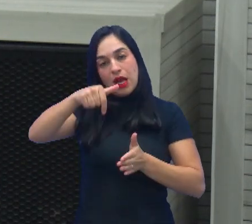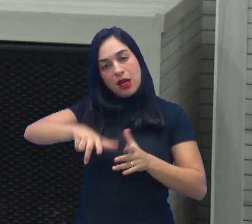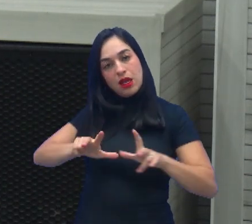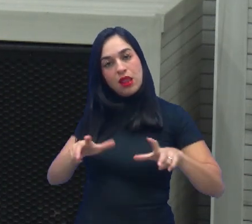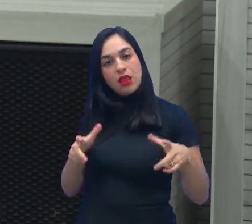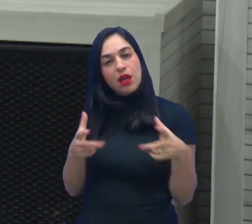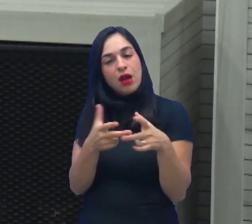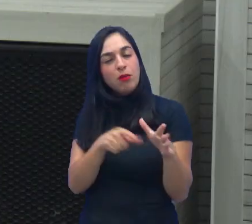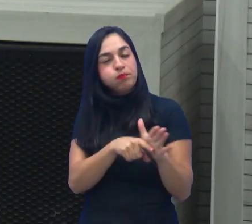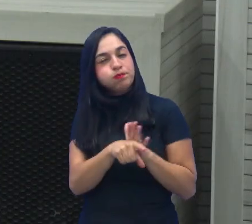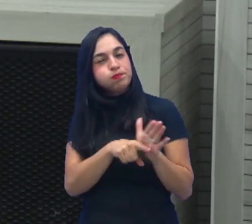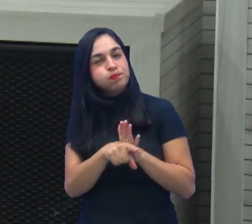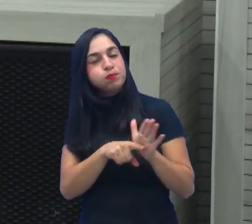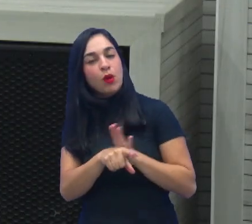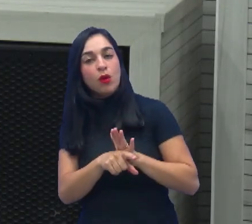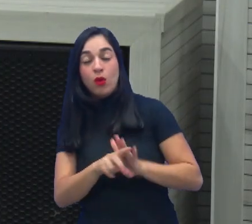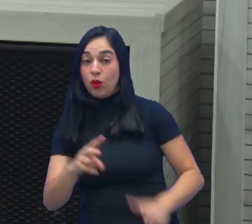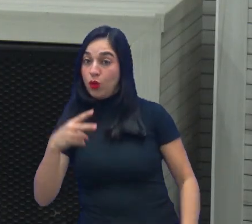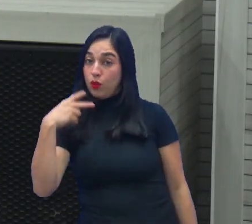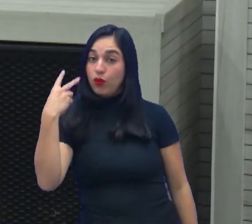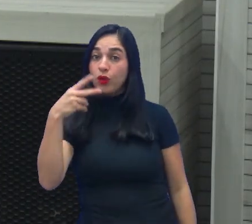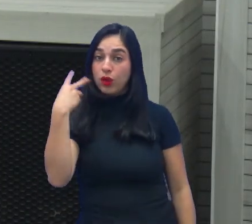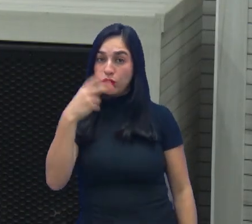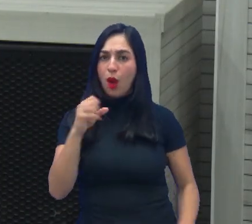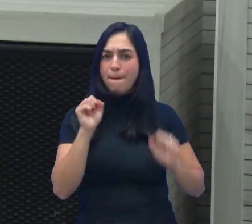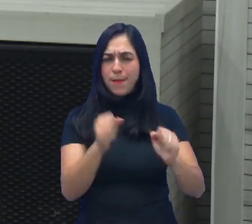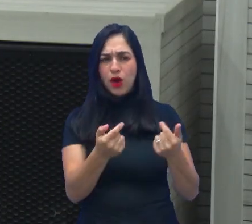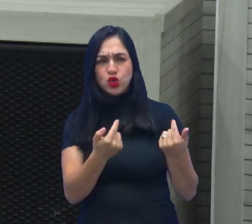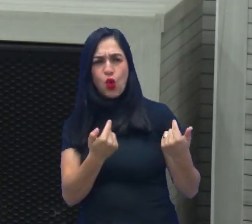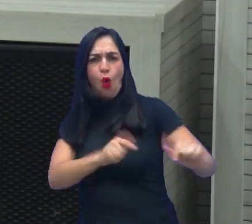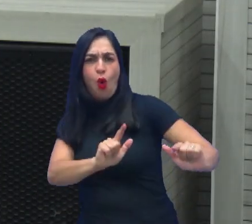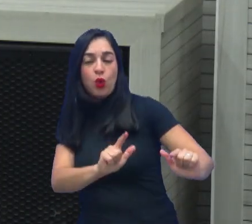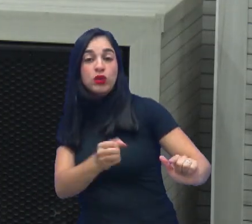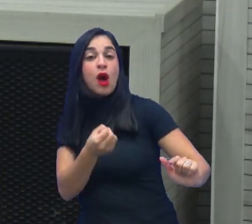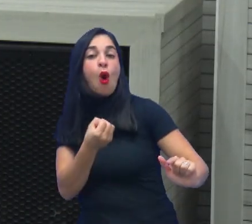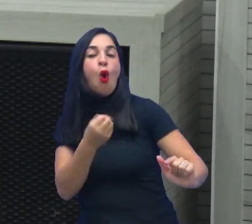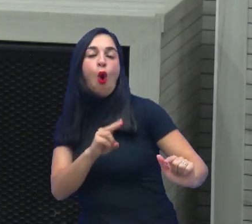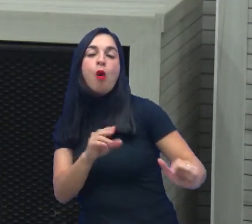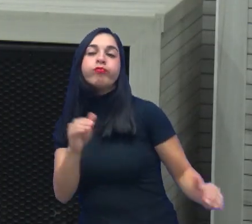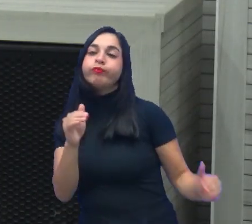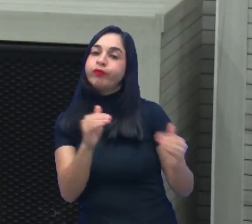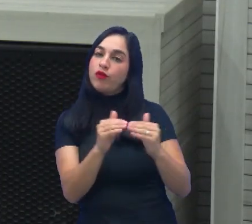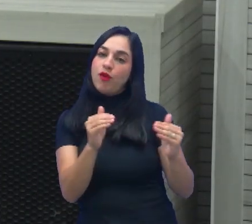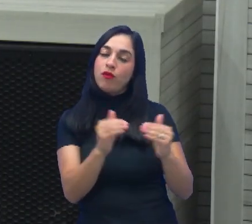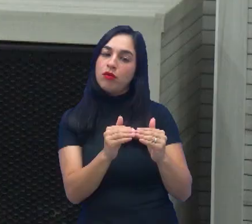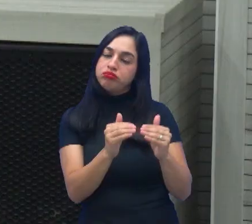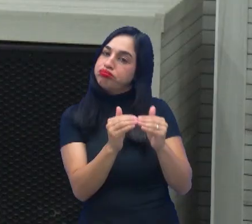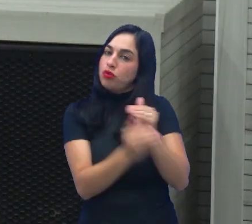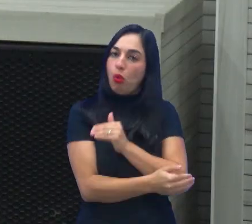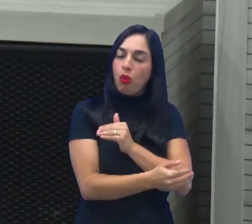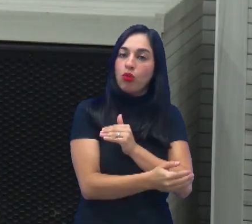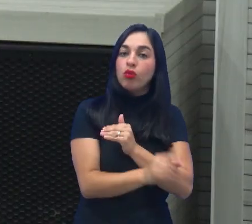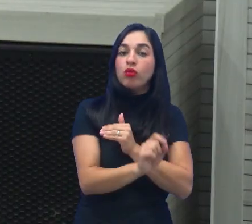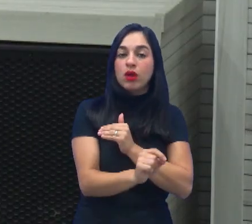prerrogativa de ser contra ou favorável da prefeitura fazer política